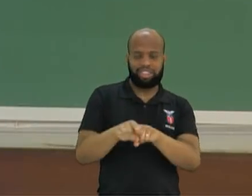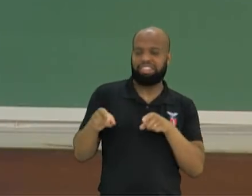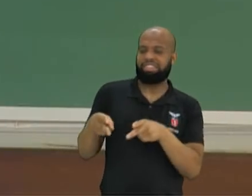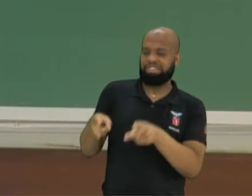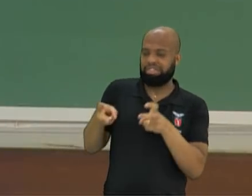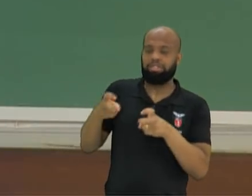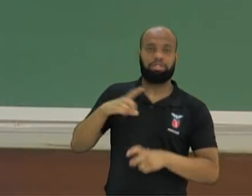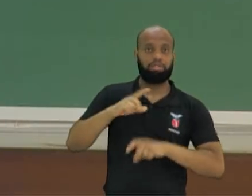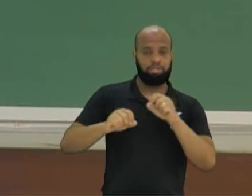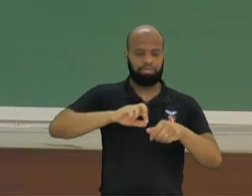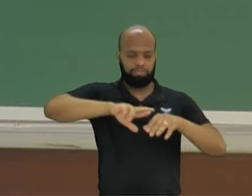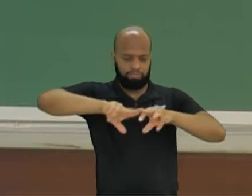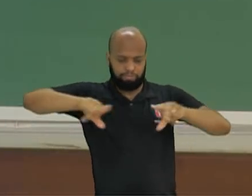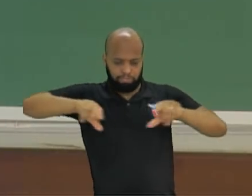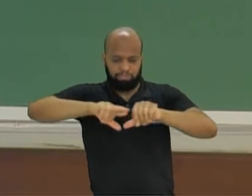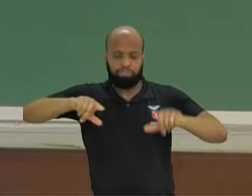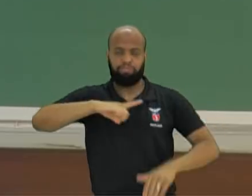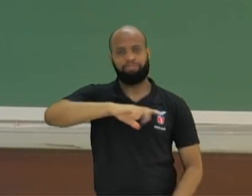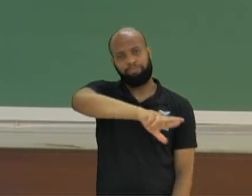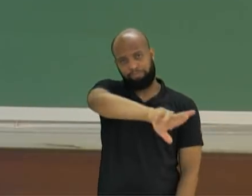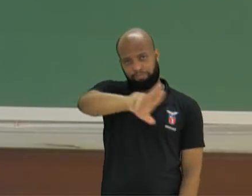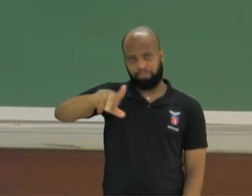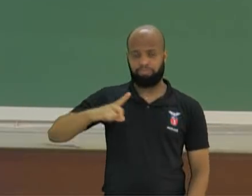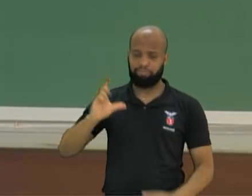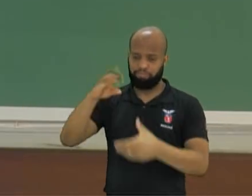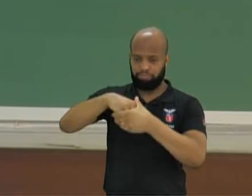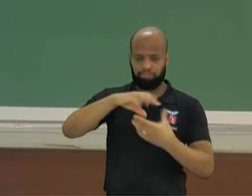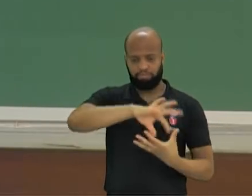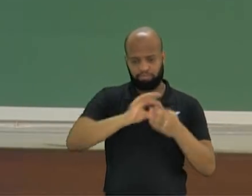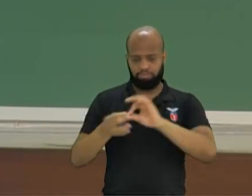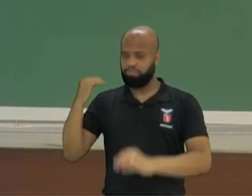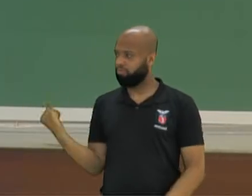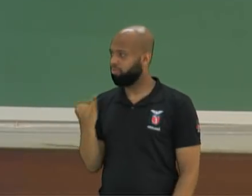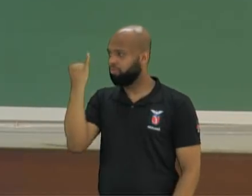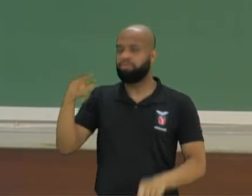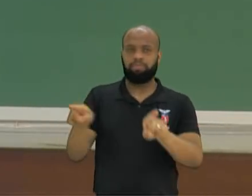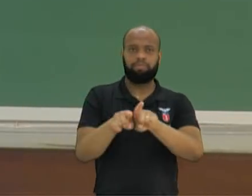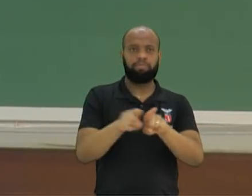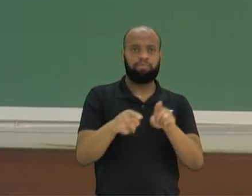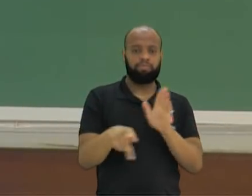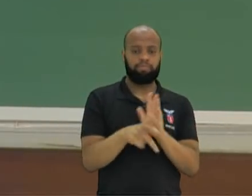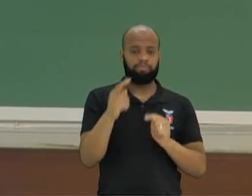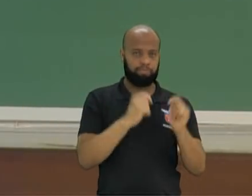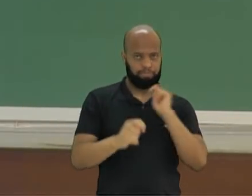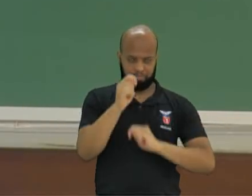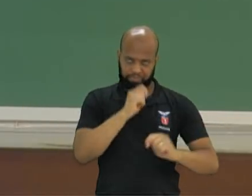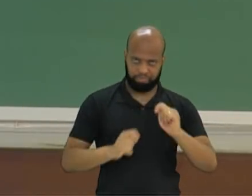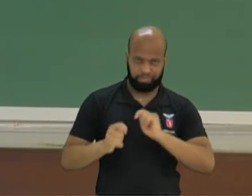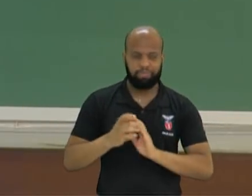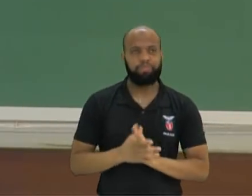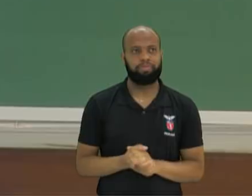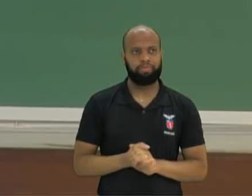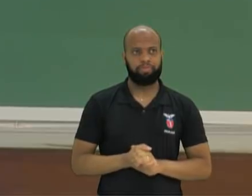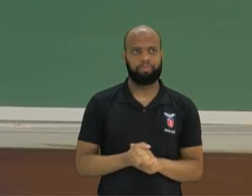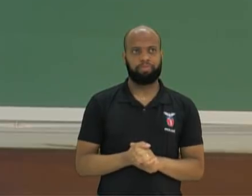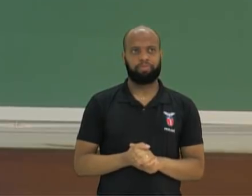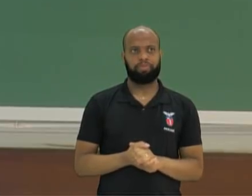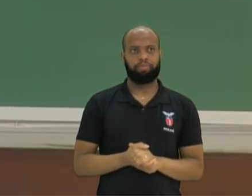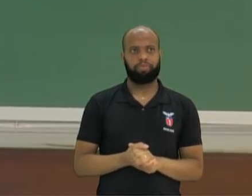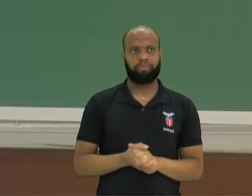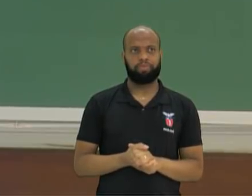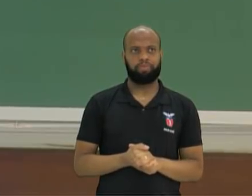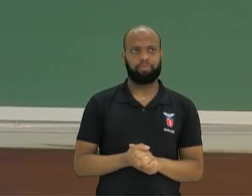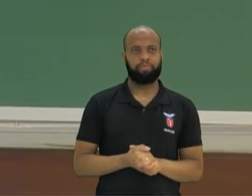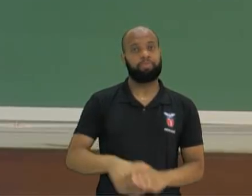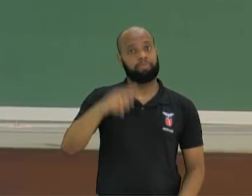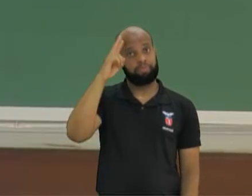A riqueza mineral, né, desse continente também é muito importante para a sua economia. Opa. Aqui,